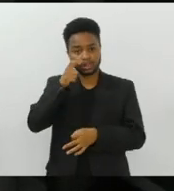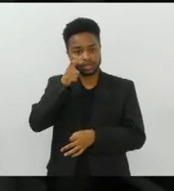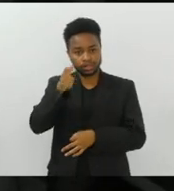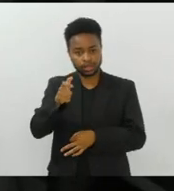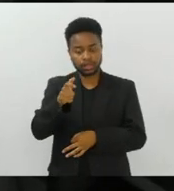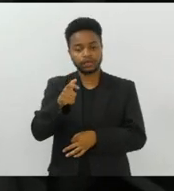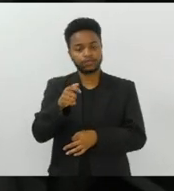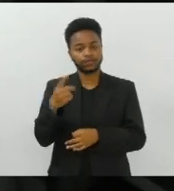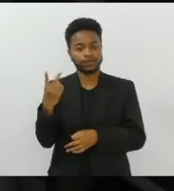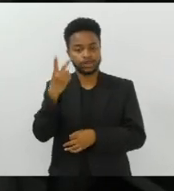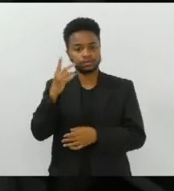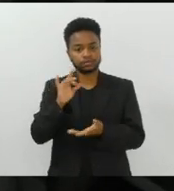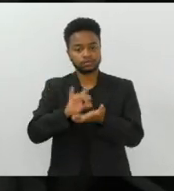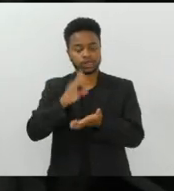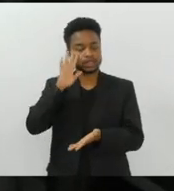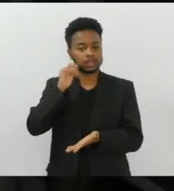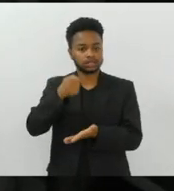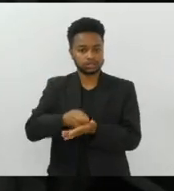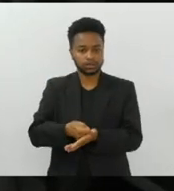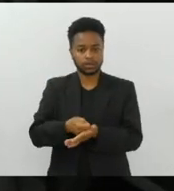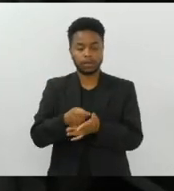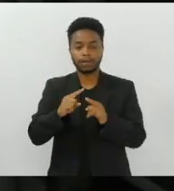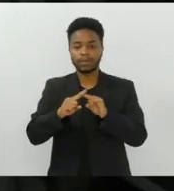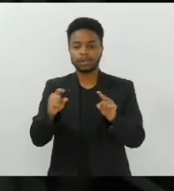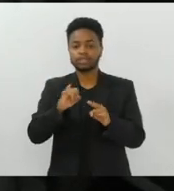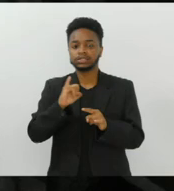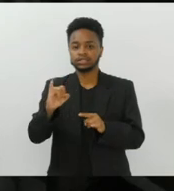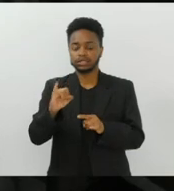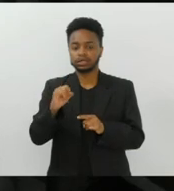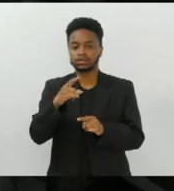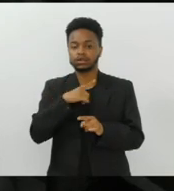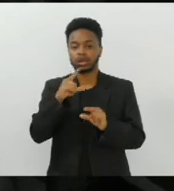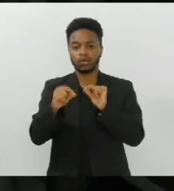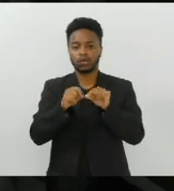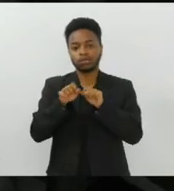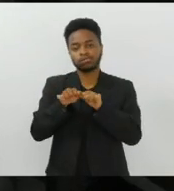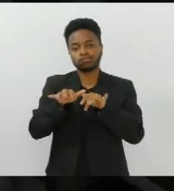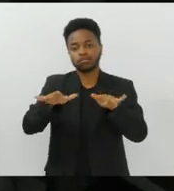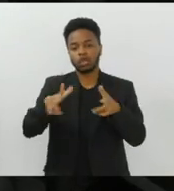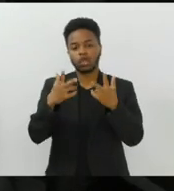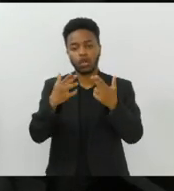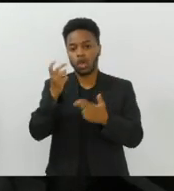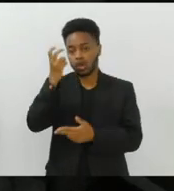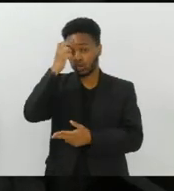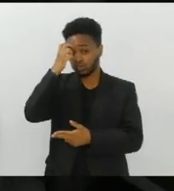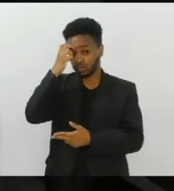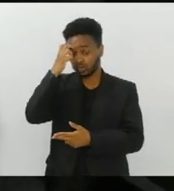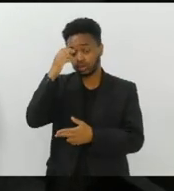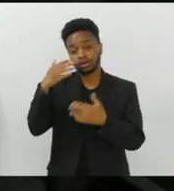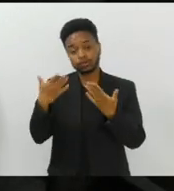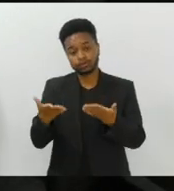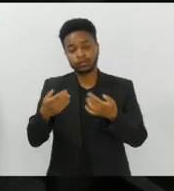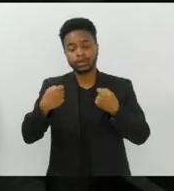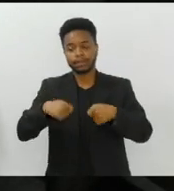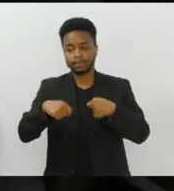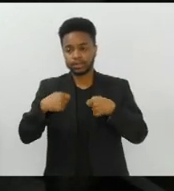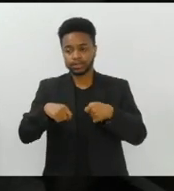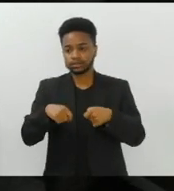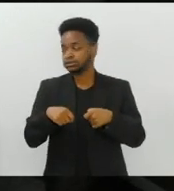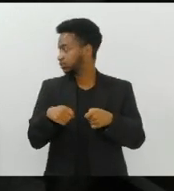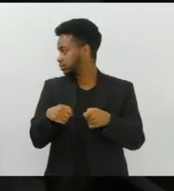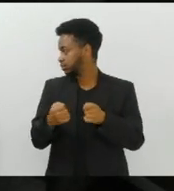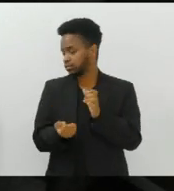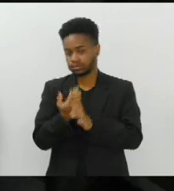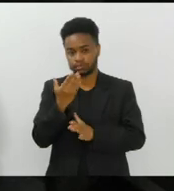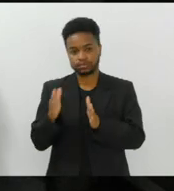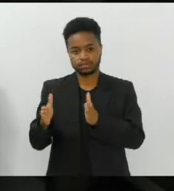a autoridade da sua decisão. Mas se há isto, repito, disseminado como uma cultura, é preciso criar